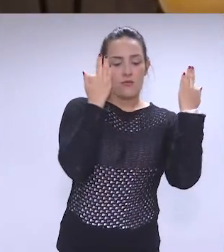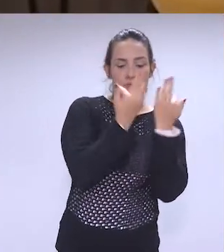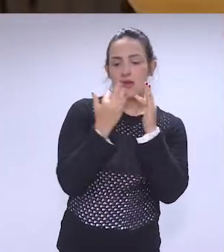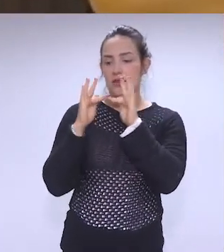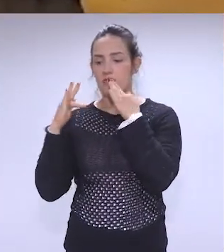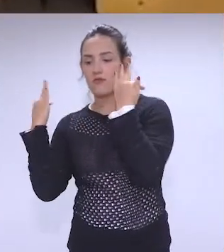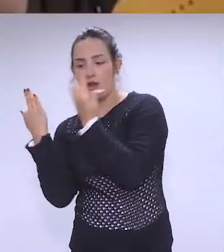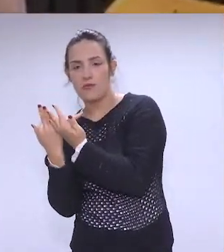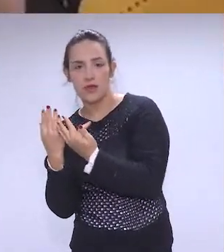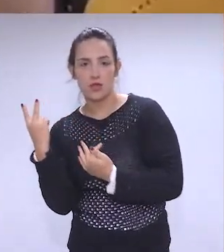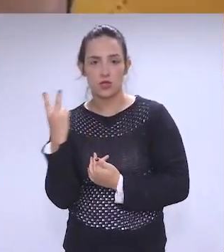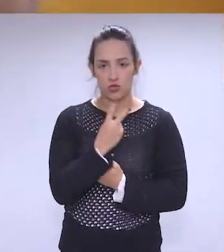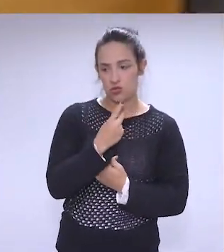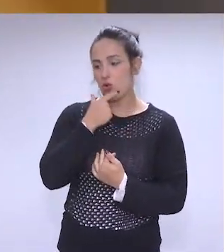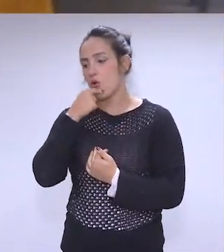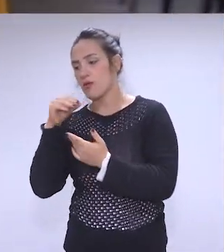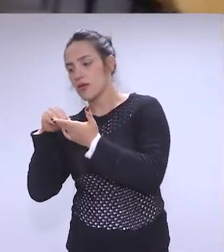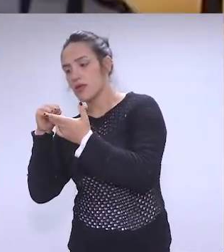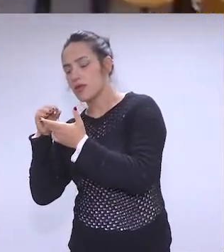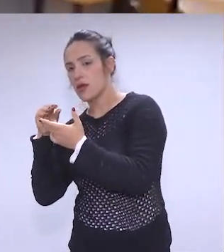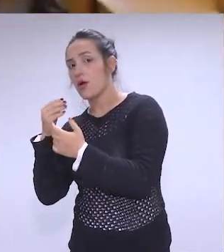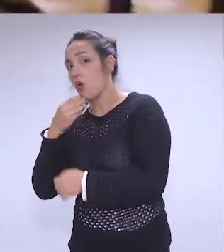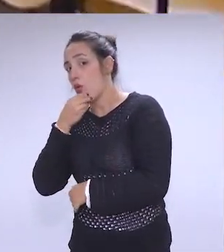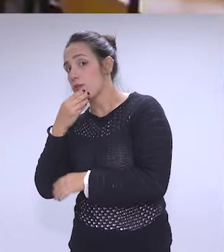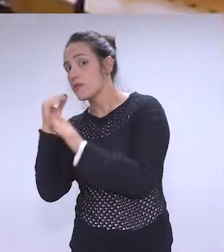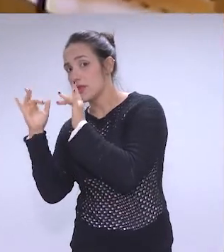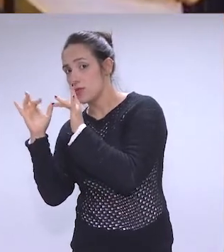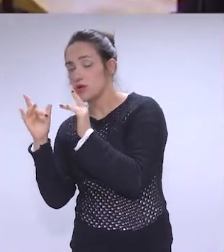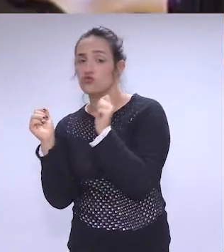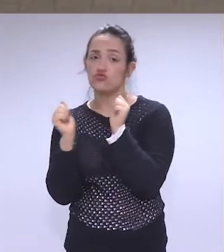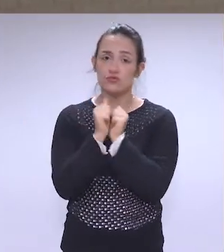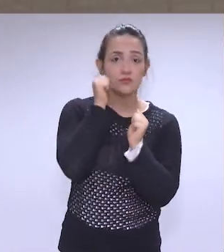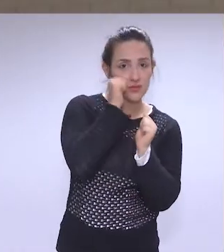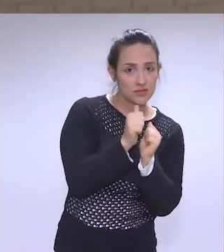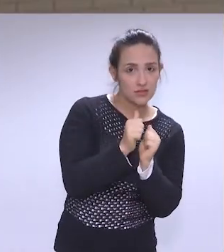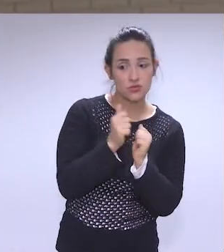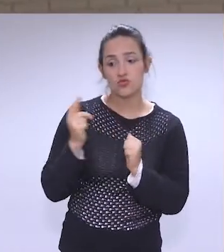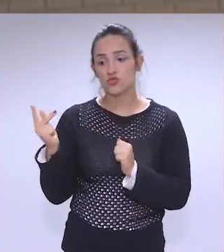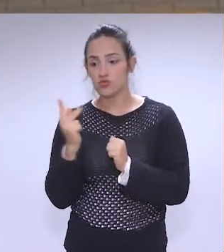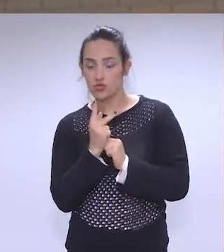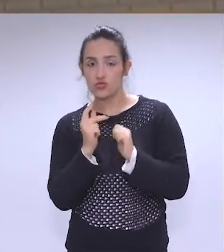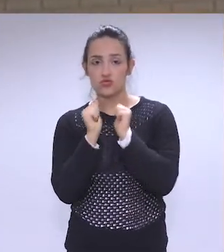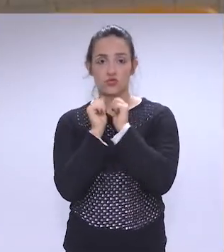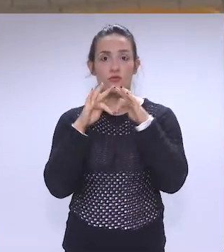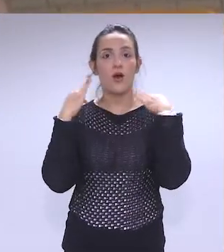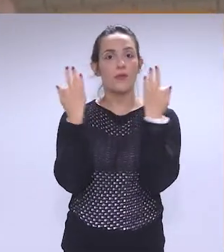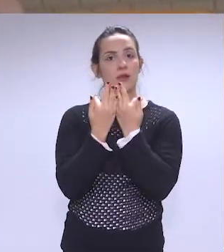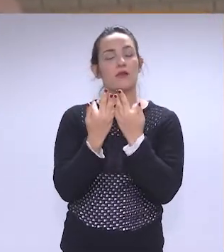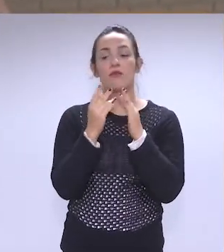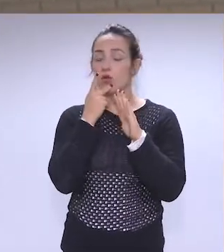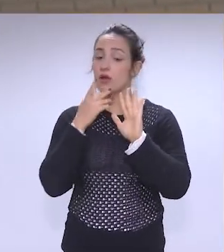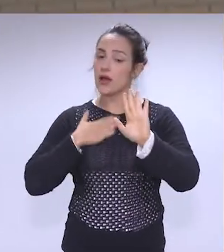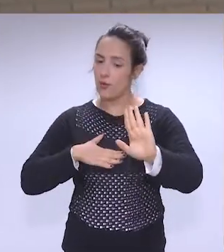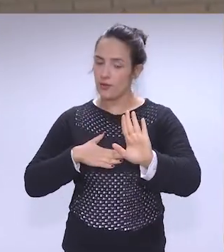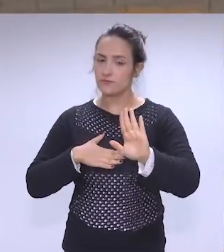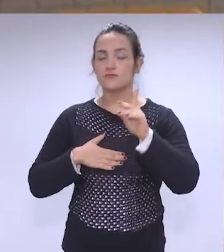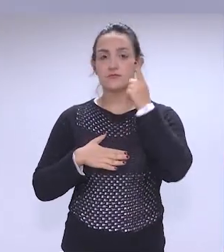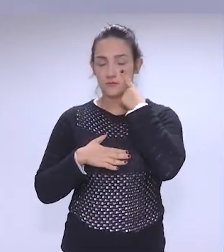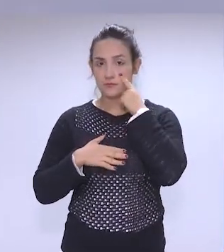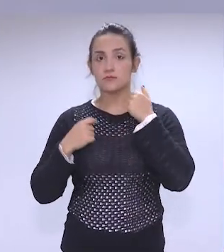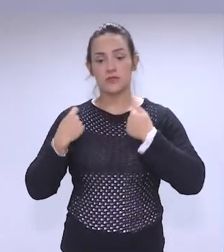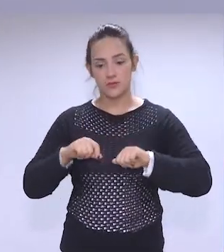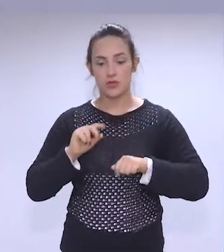foram essenciais nesse processo. Com a orientação dos pais, os adolescentes decidiram assumir um passo de cada